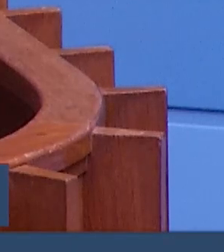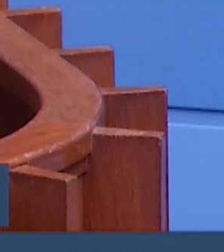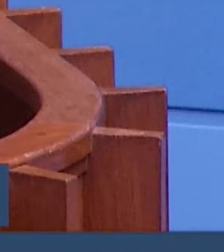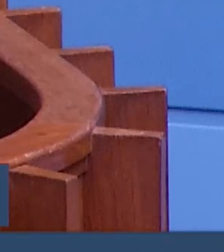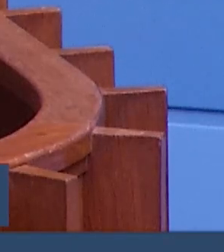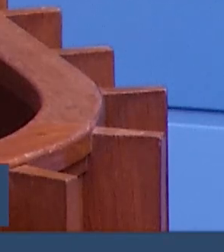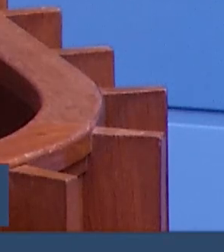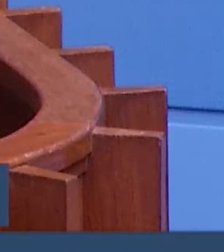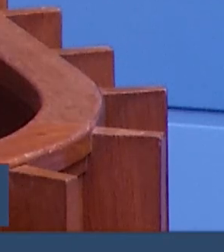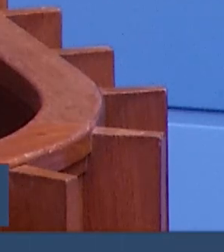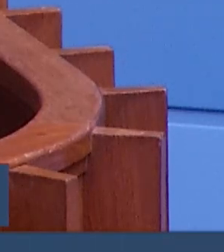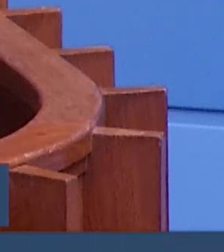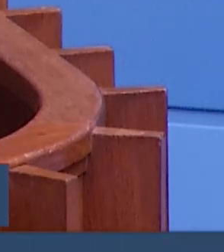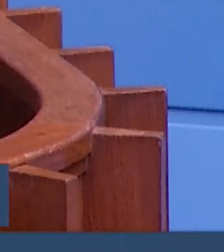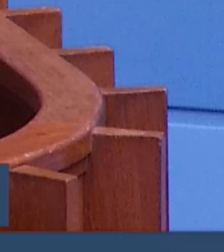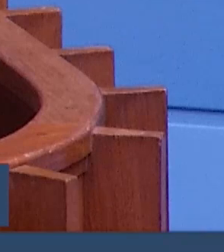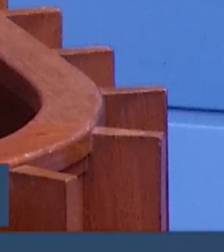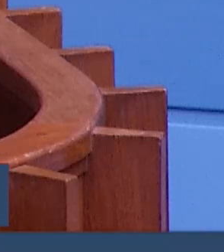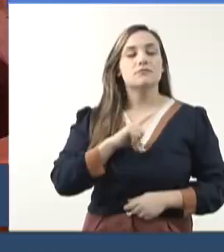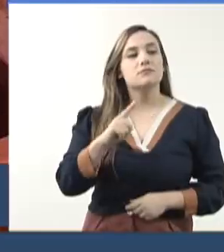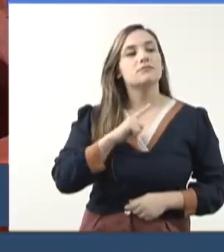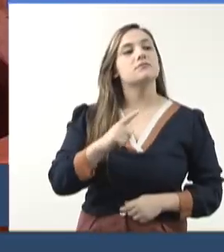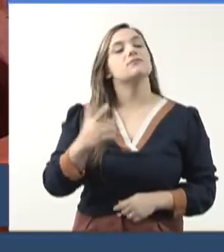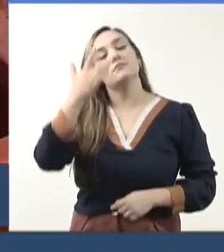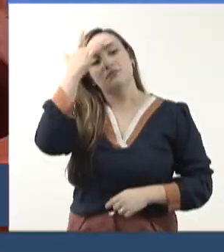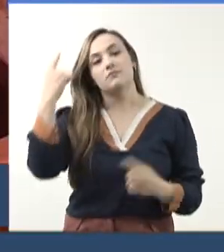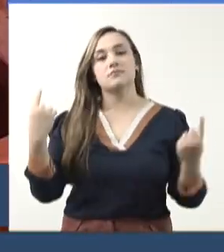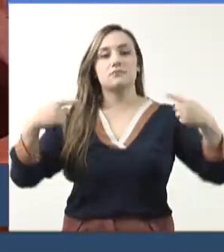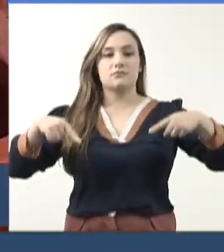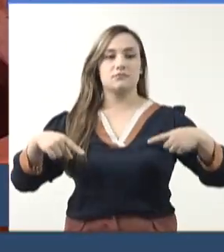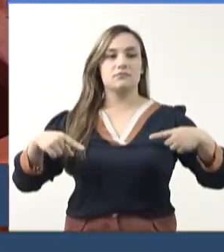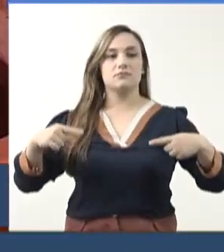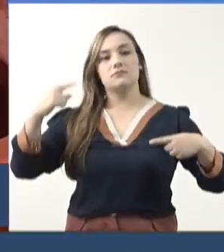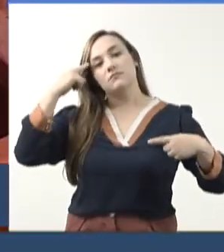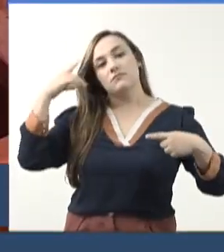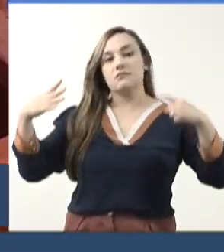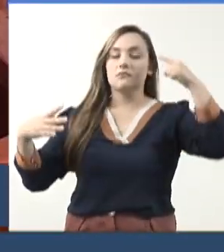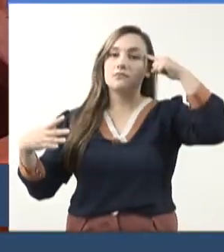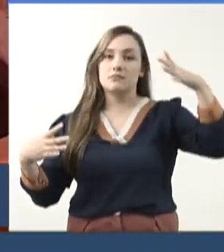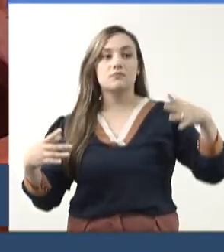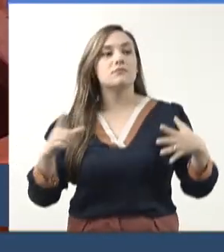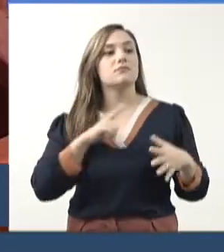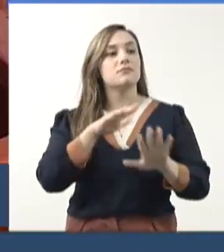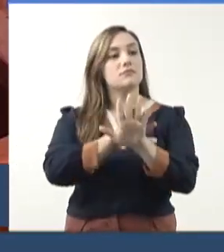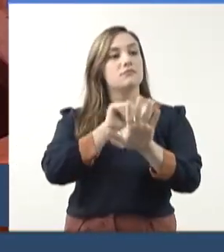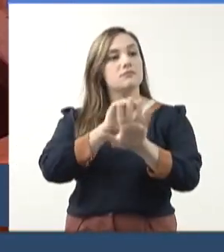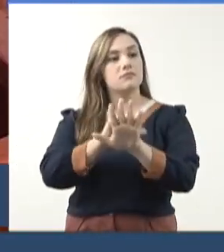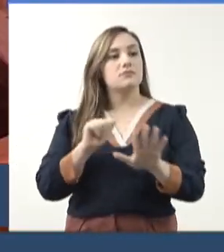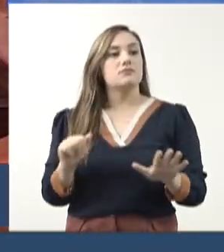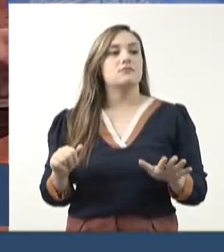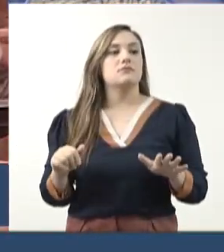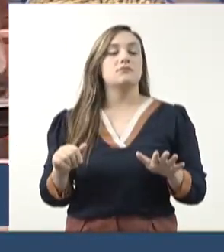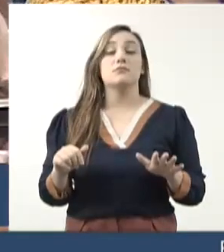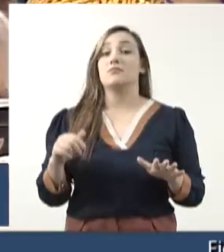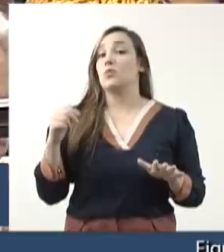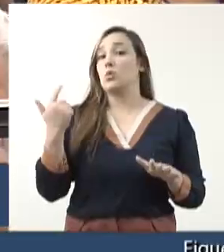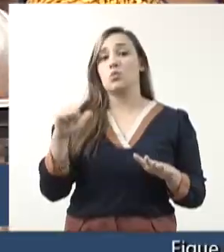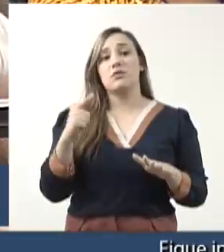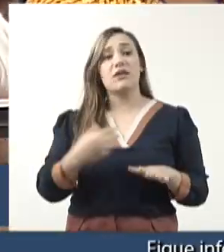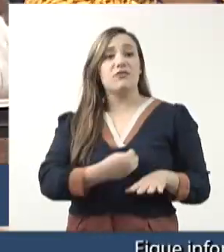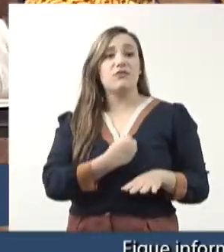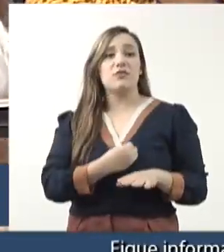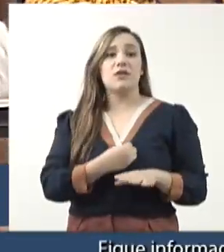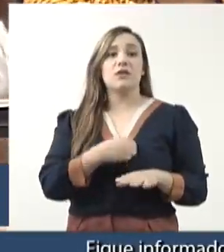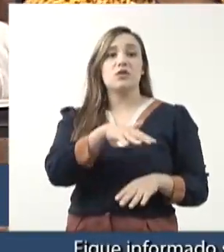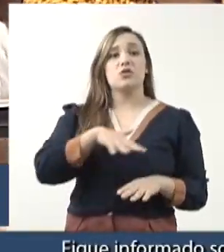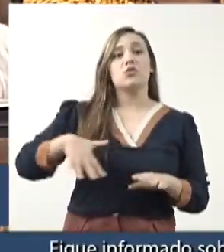pessoa debatendo, tem ideias, tem debate de ideias, tem ideologia. Portanto, não existe vida